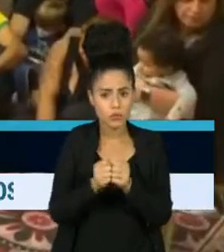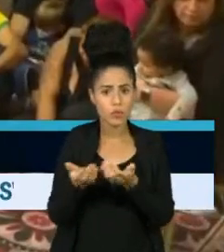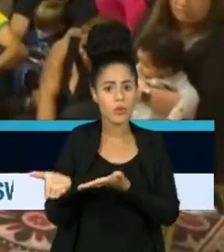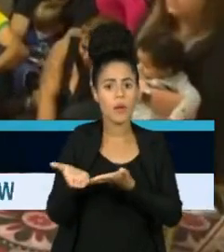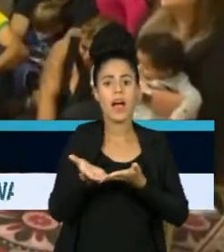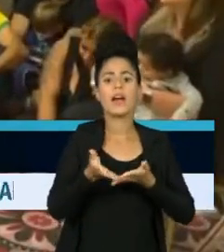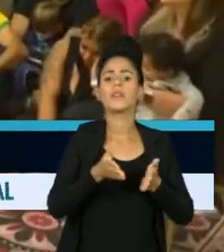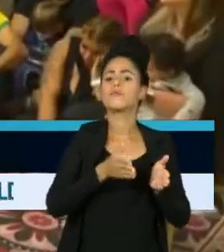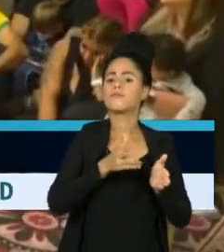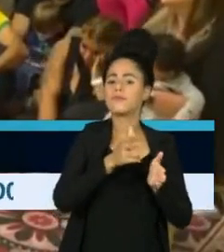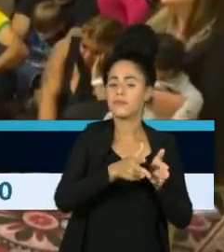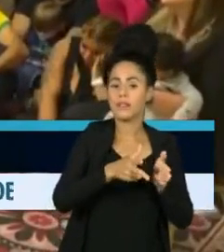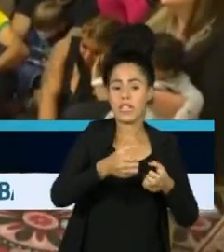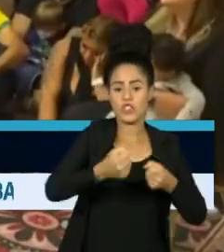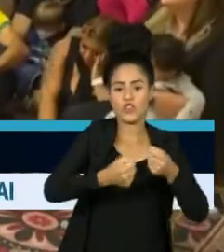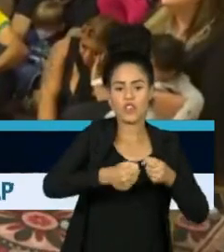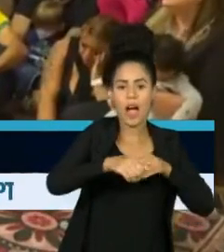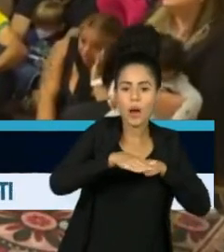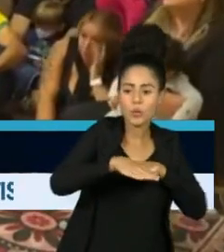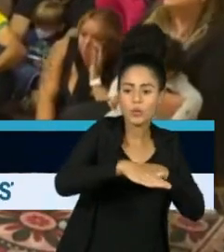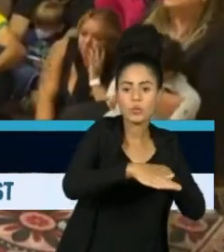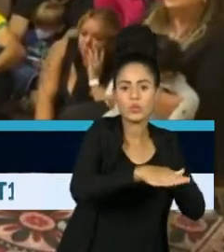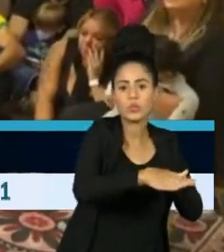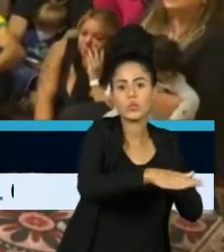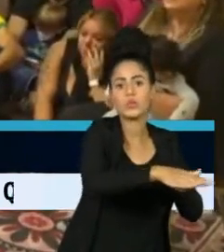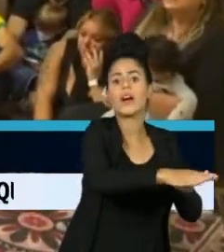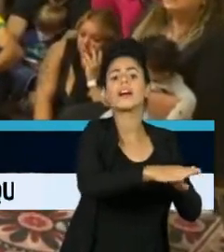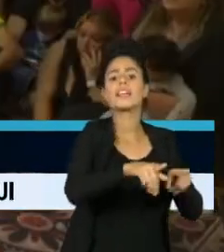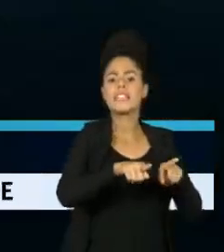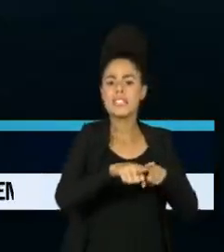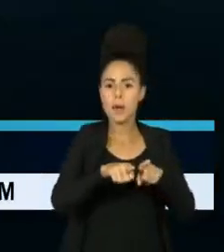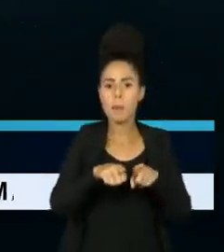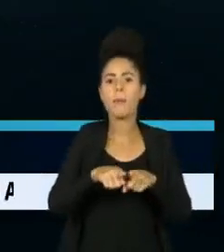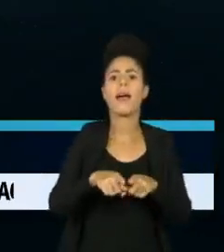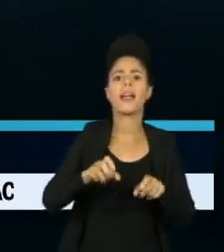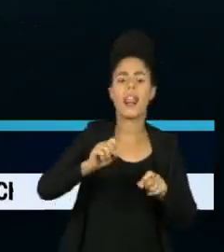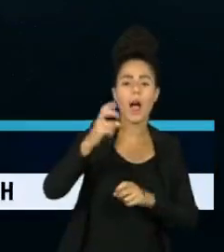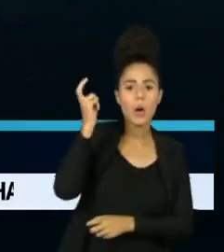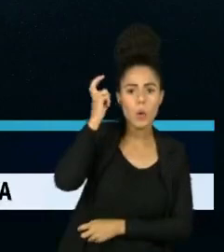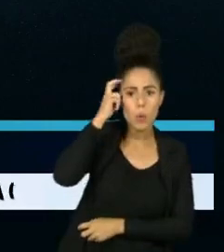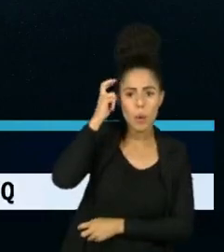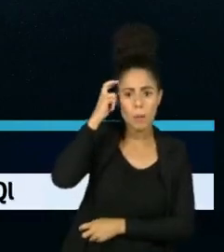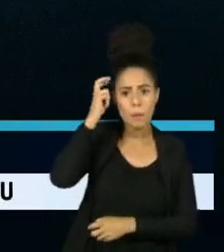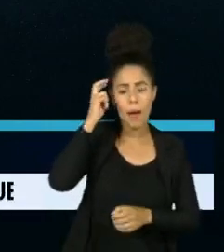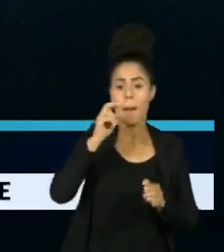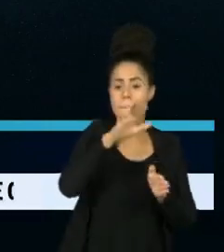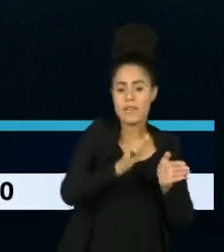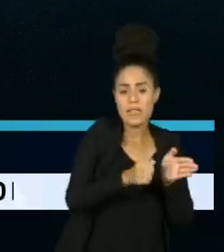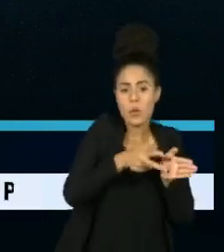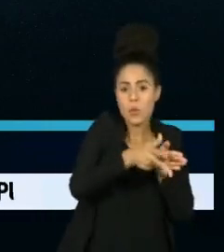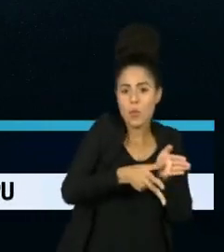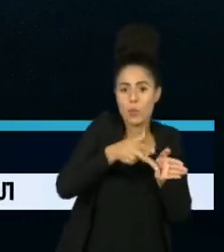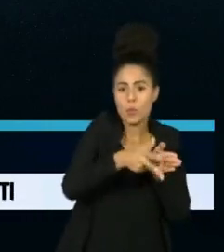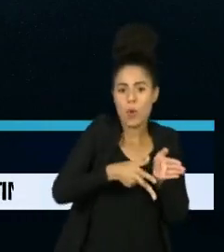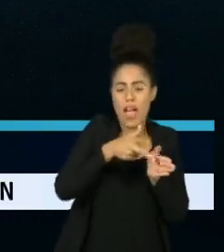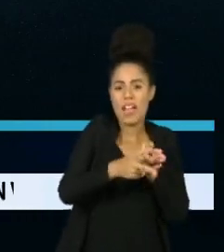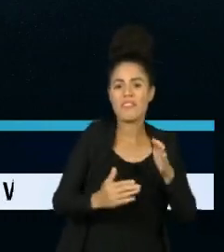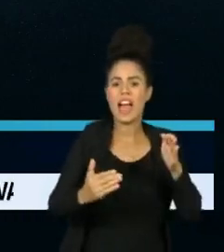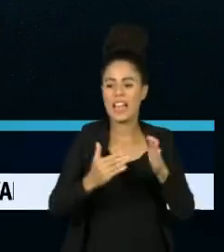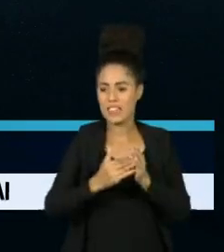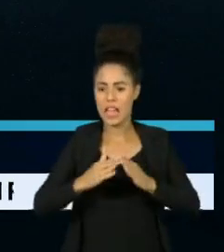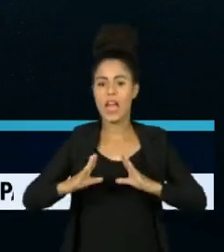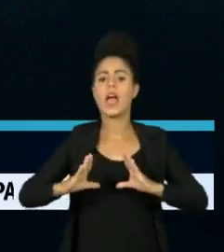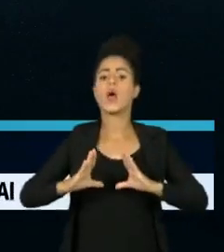de carro de Kiev até a cidade de Chernivtsi, no oeste da Ucrânia. De lá, pegaram um trem para a Romênia. Antes de